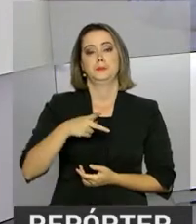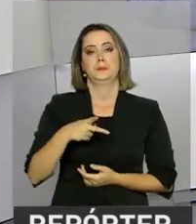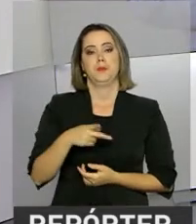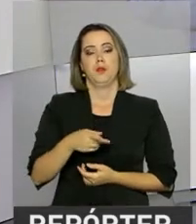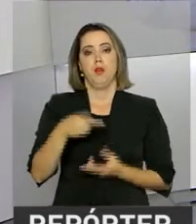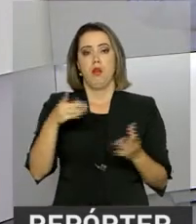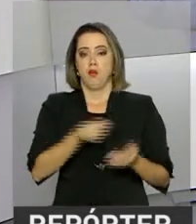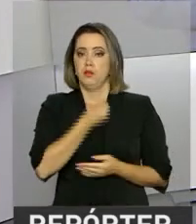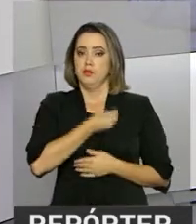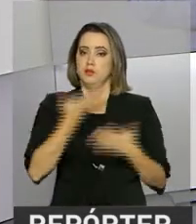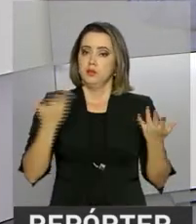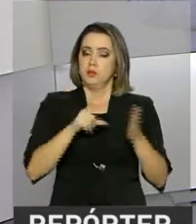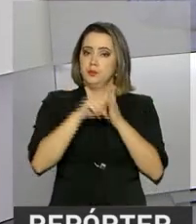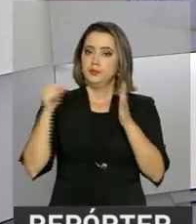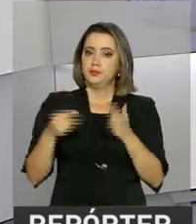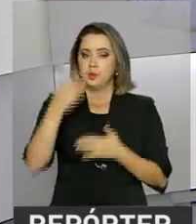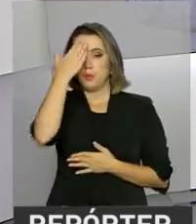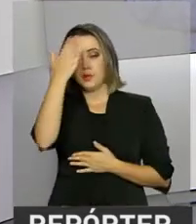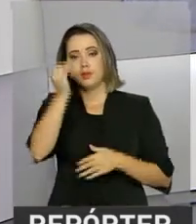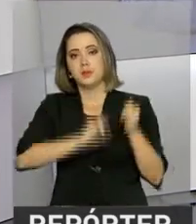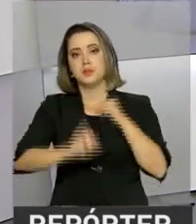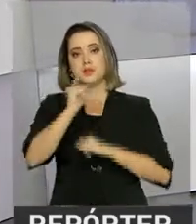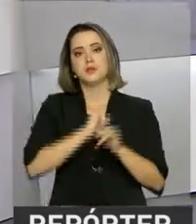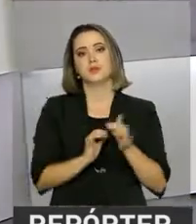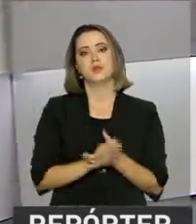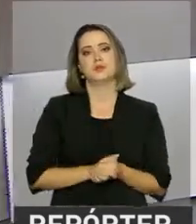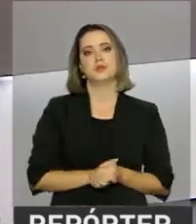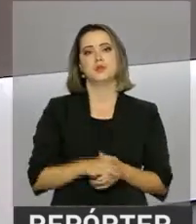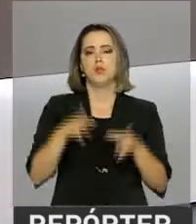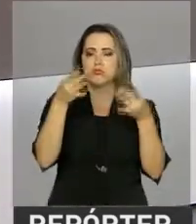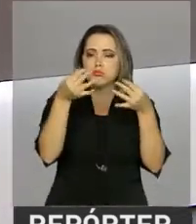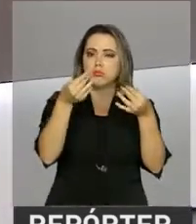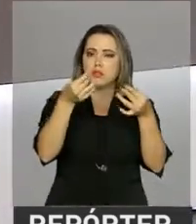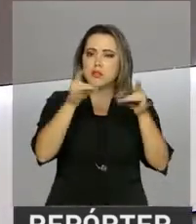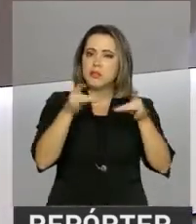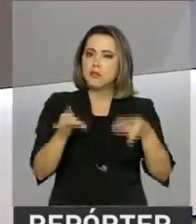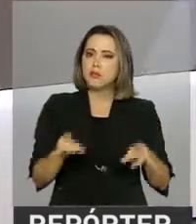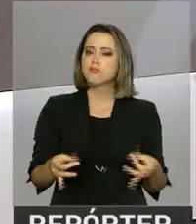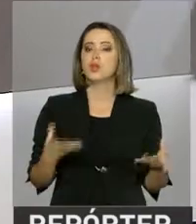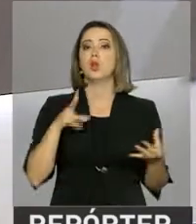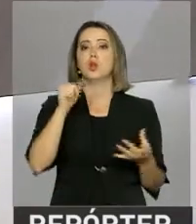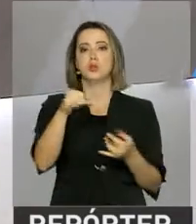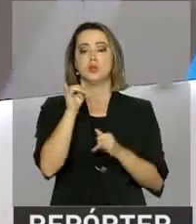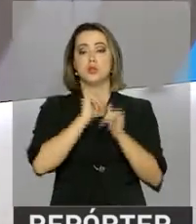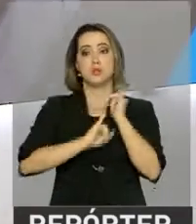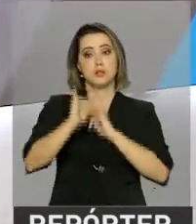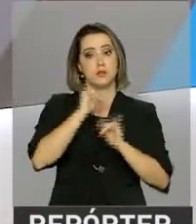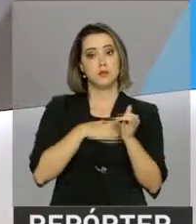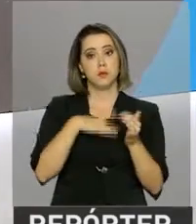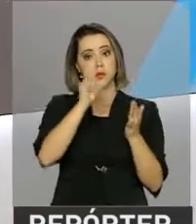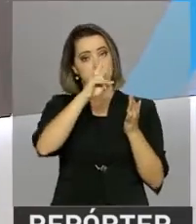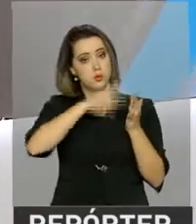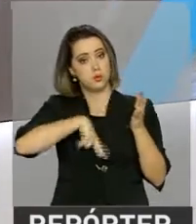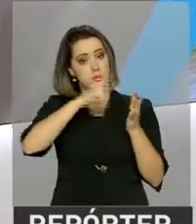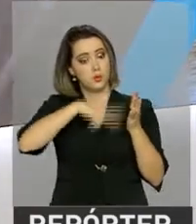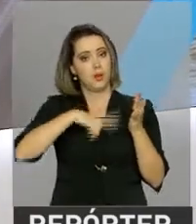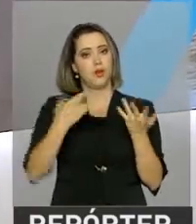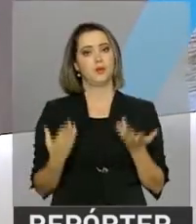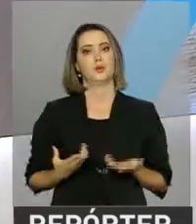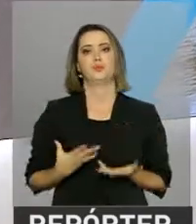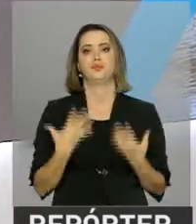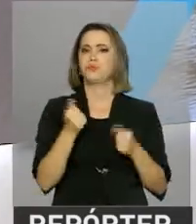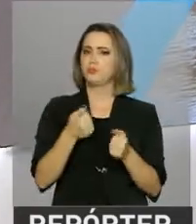vivo do palácio do planalto muito obrigado paulo pelas informações destrinchando pra gente a esse relatório do banco central ea gente continuar falando de economia